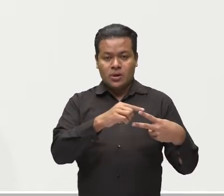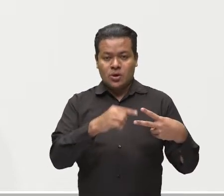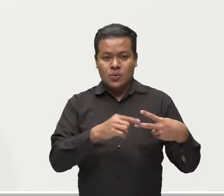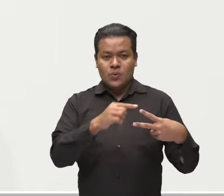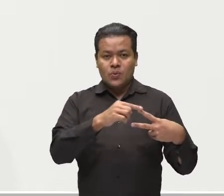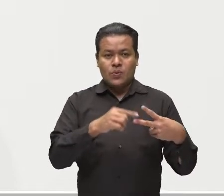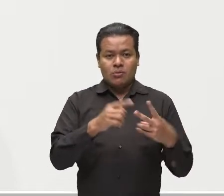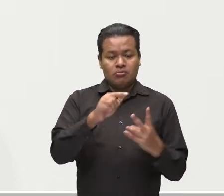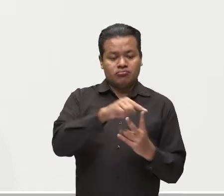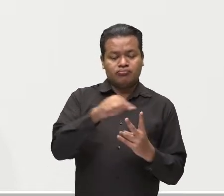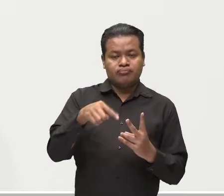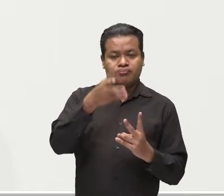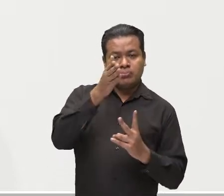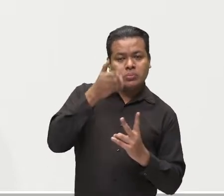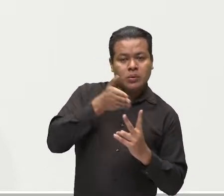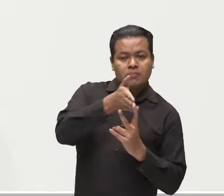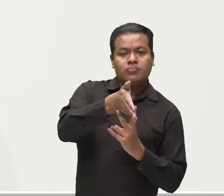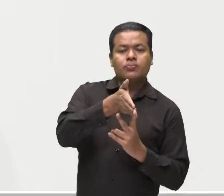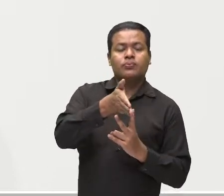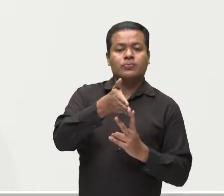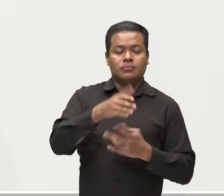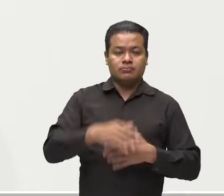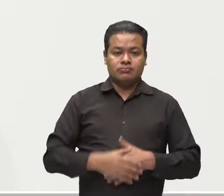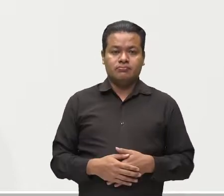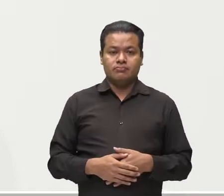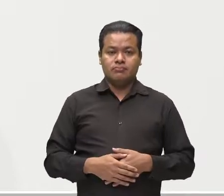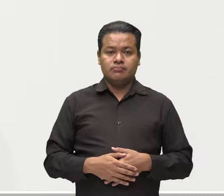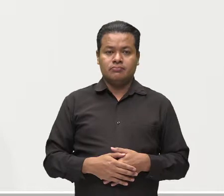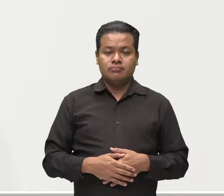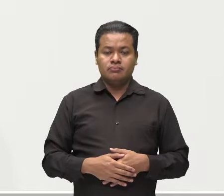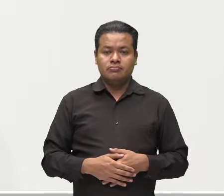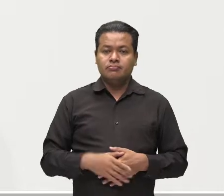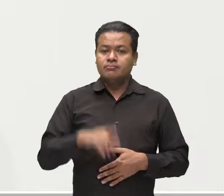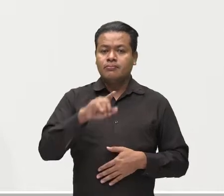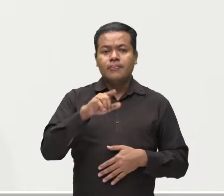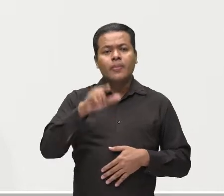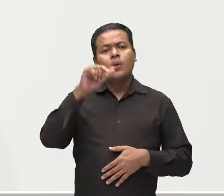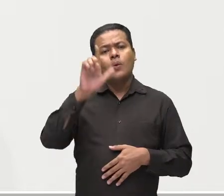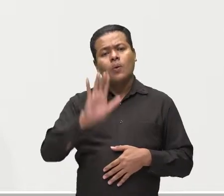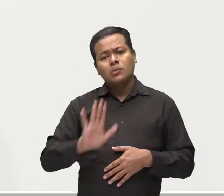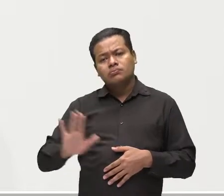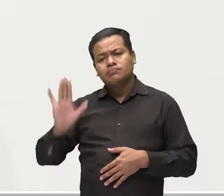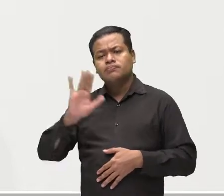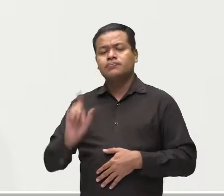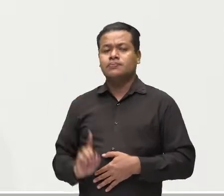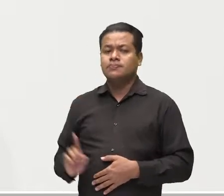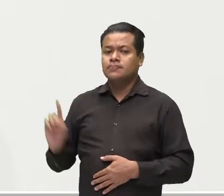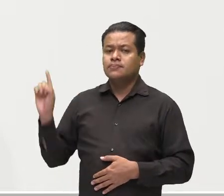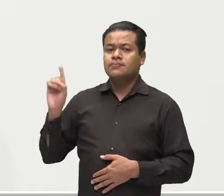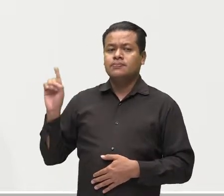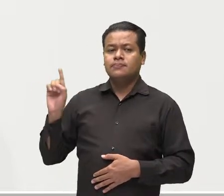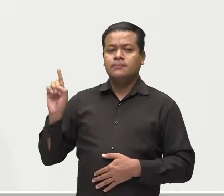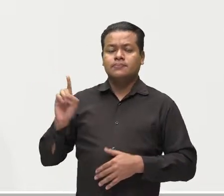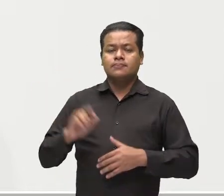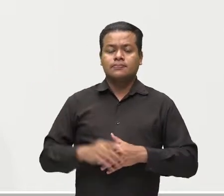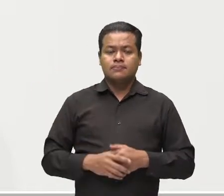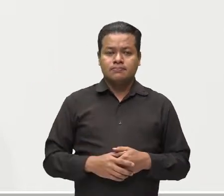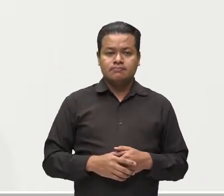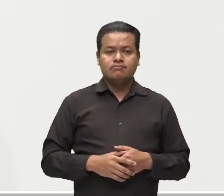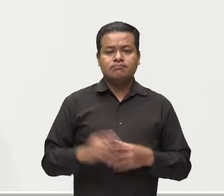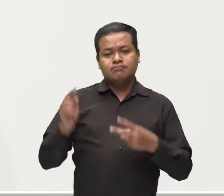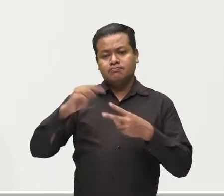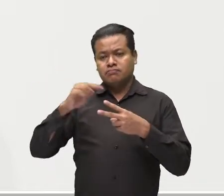México e San Diego, lá na Califórnia, né? Essas outras áreas aqui entre Mexicali e